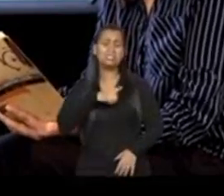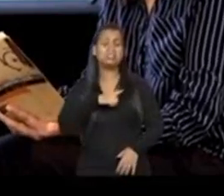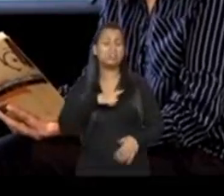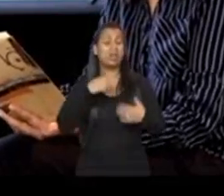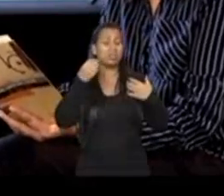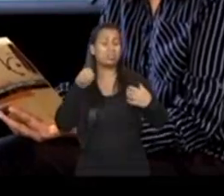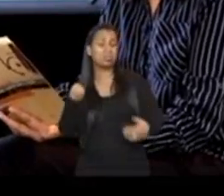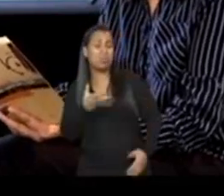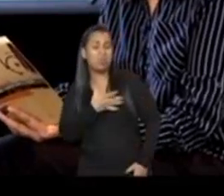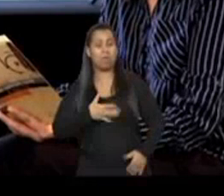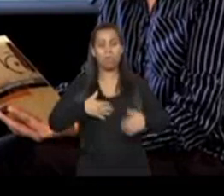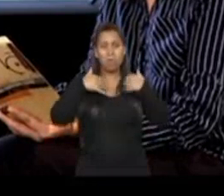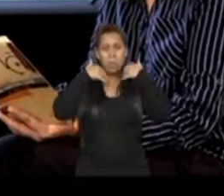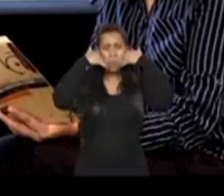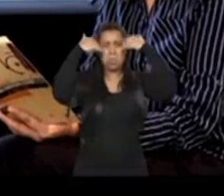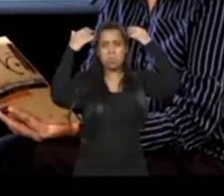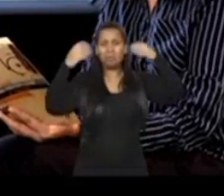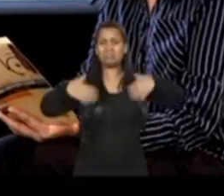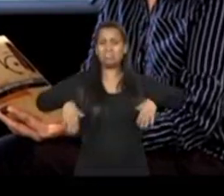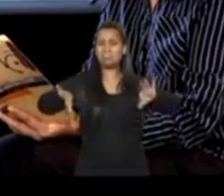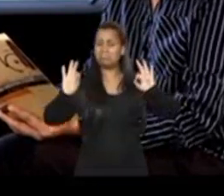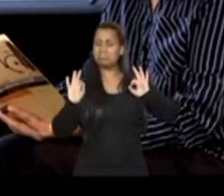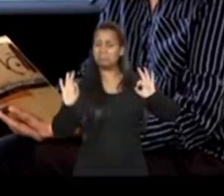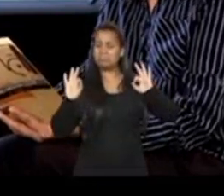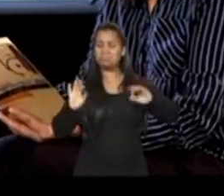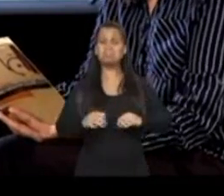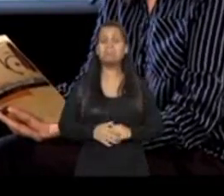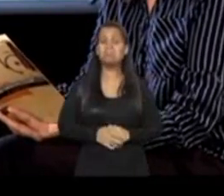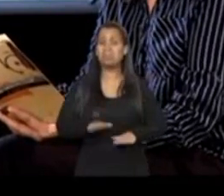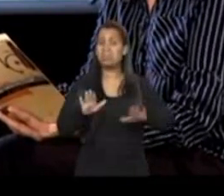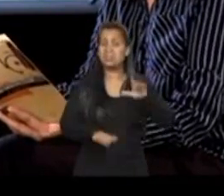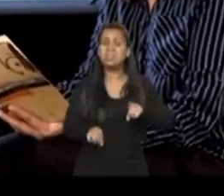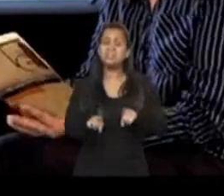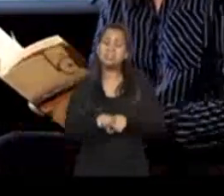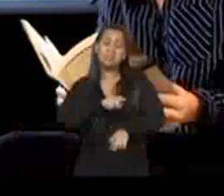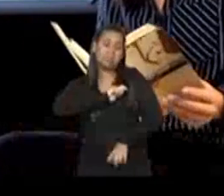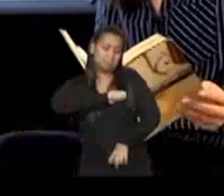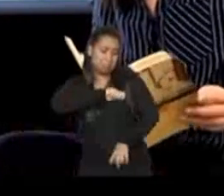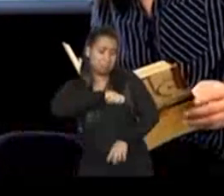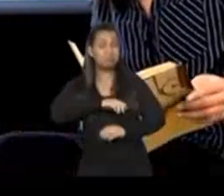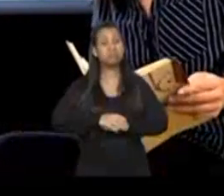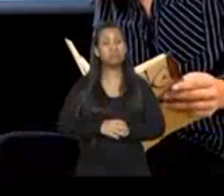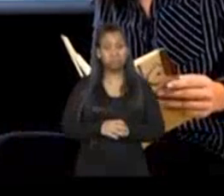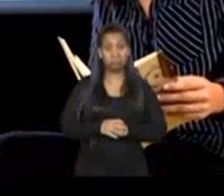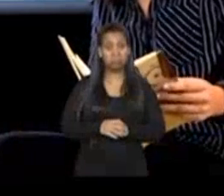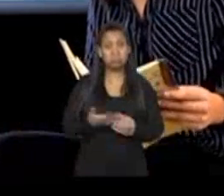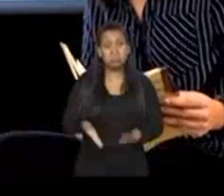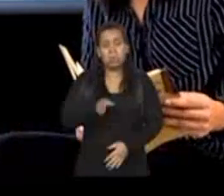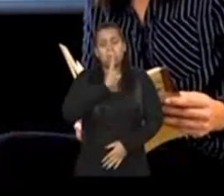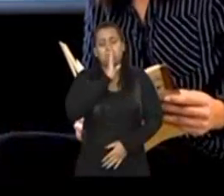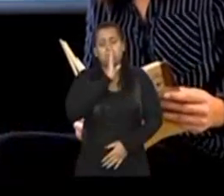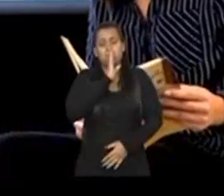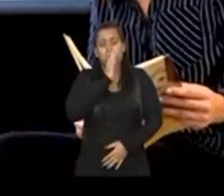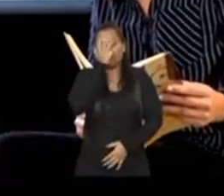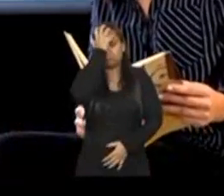modernista, arranhado na garganta. Malandra, bicha, bem viada, vândala. Talvez maquiavélica. Um